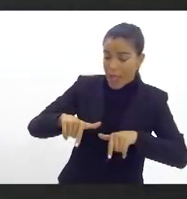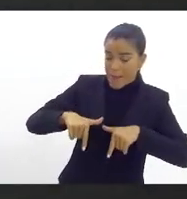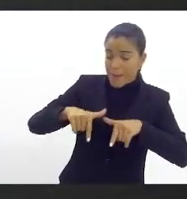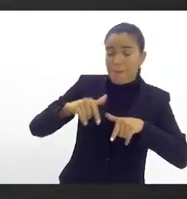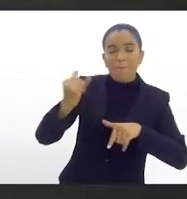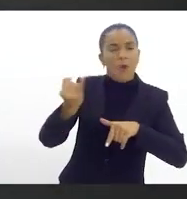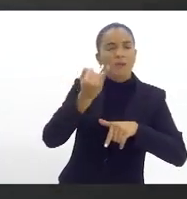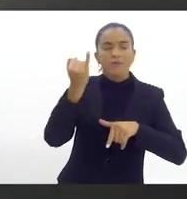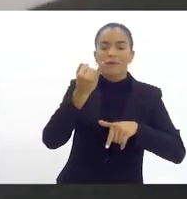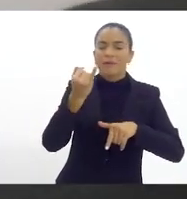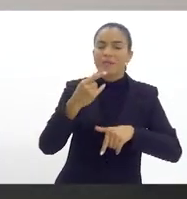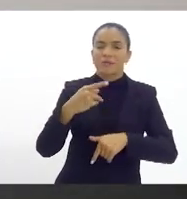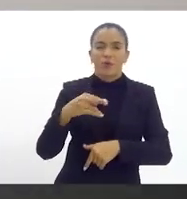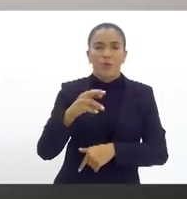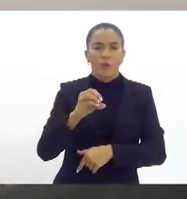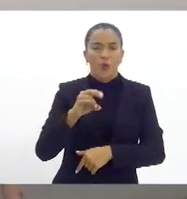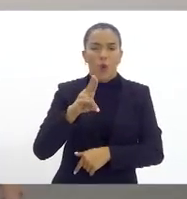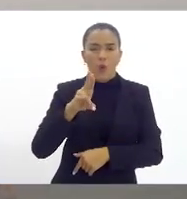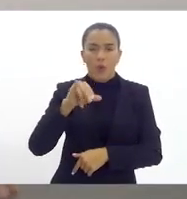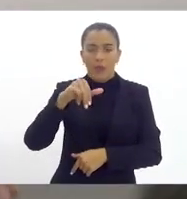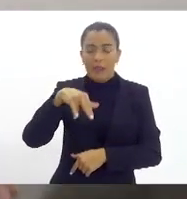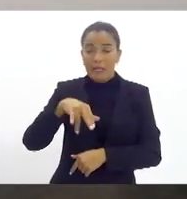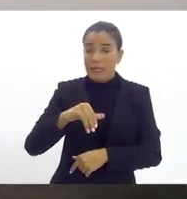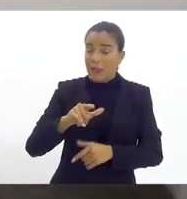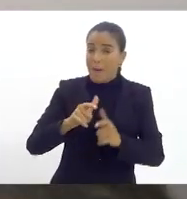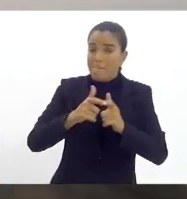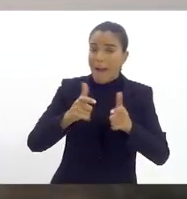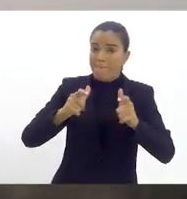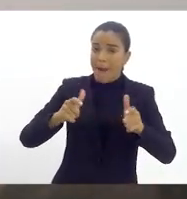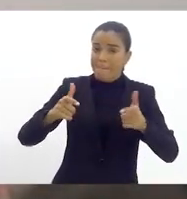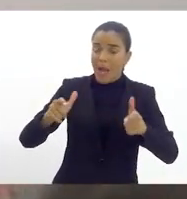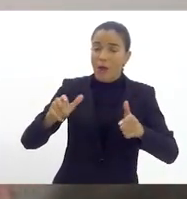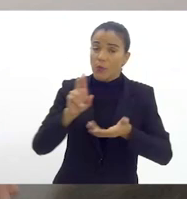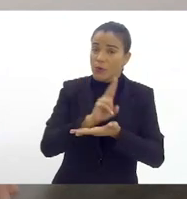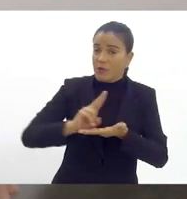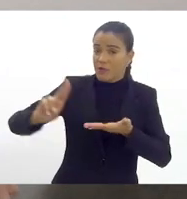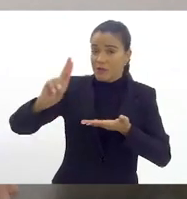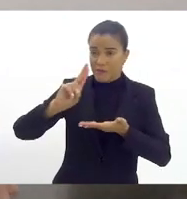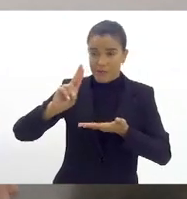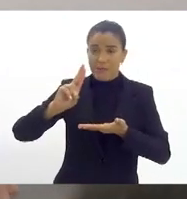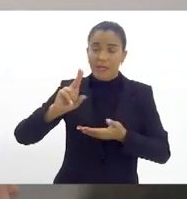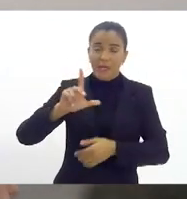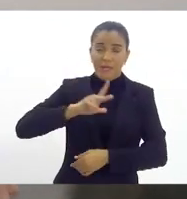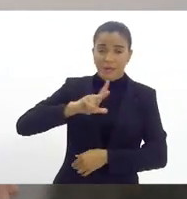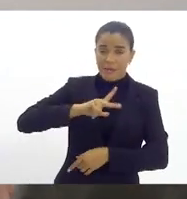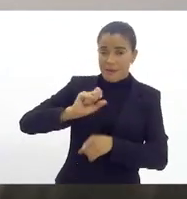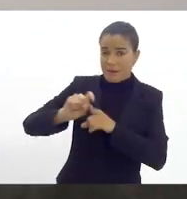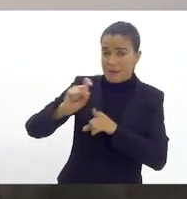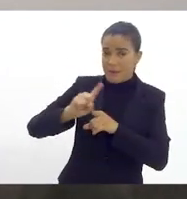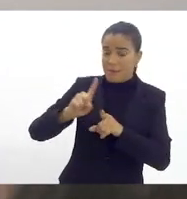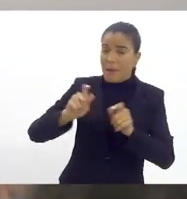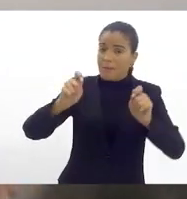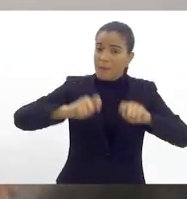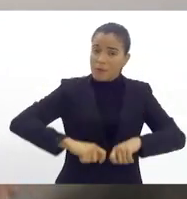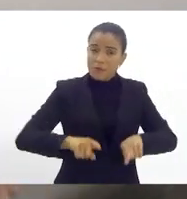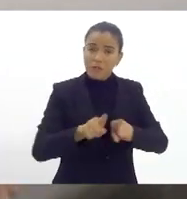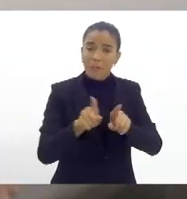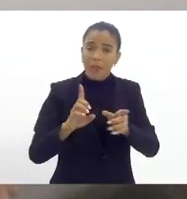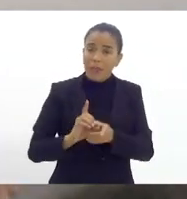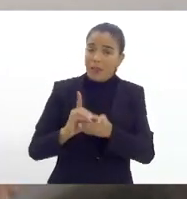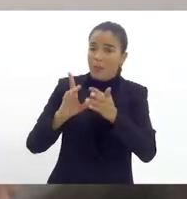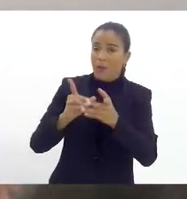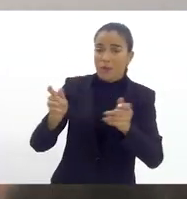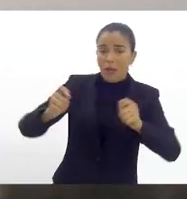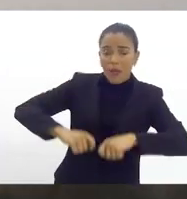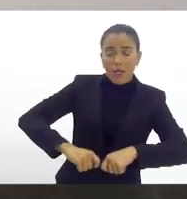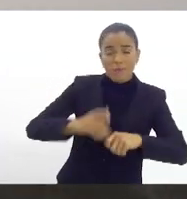porque a gente tem um crescimento muito grande das Universidades privadas a partir desse programa mas que possibilitou e democratizou o ensino